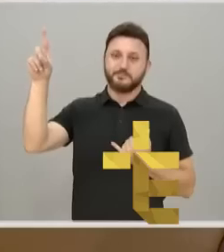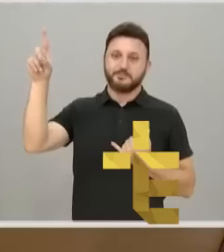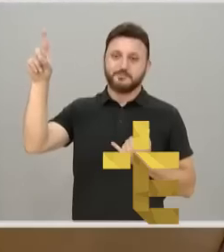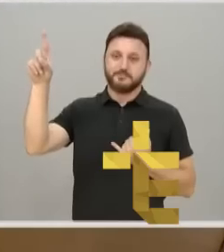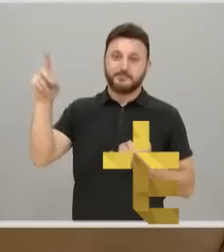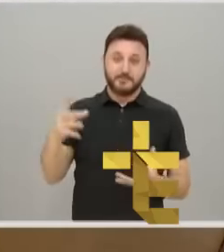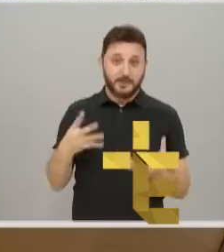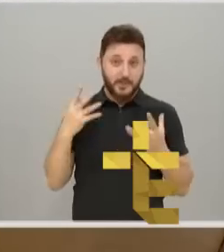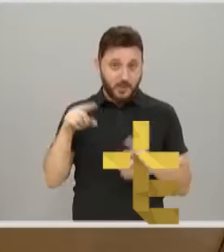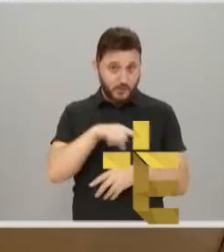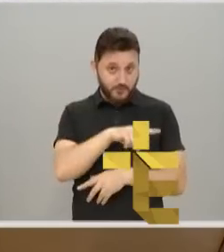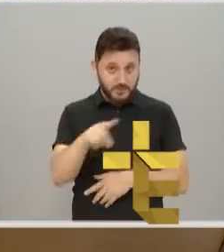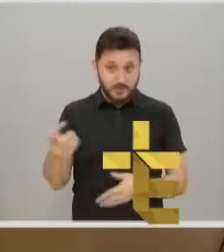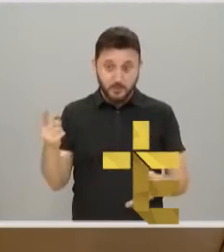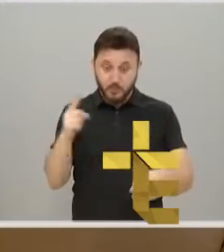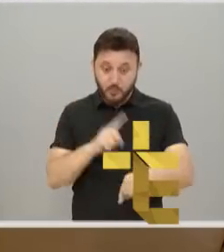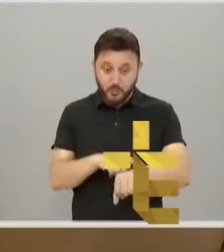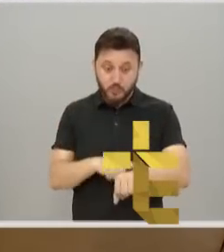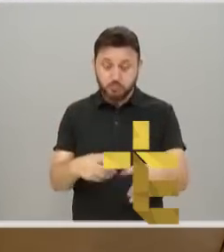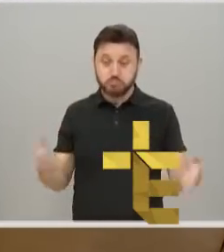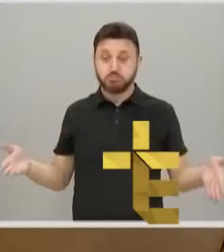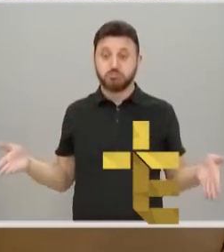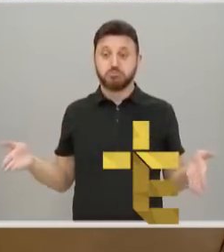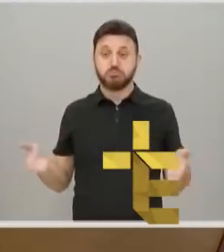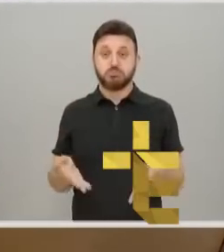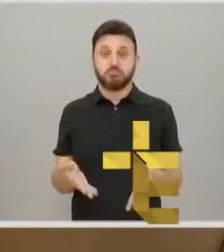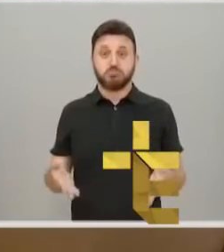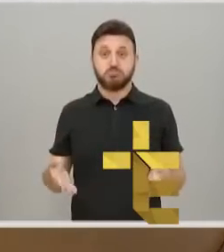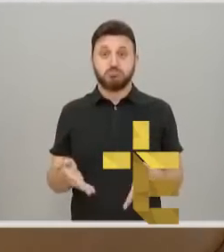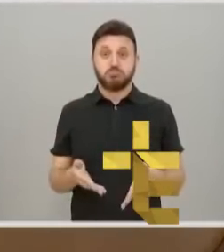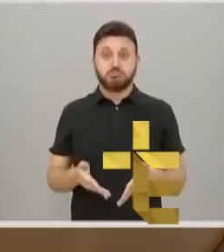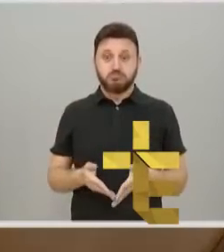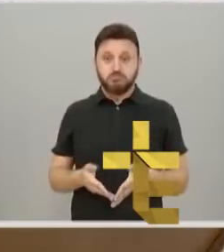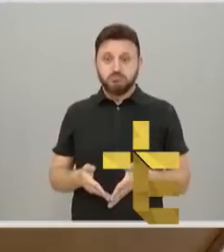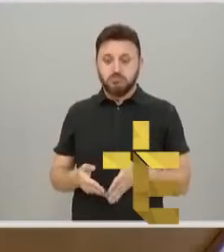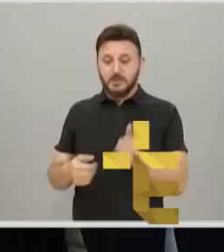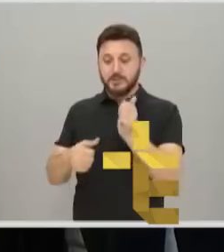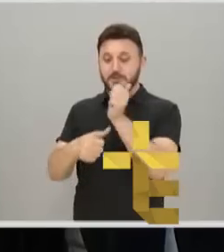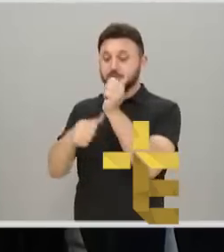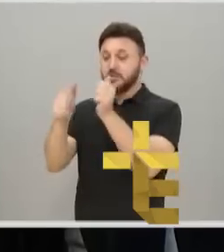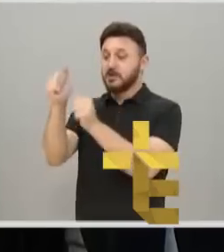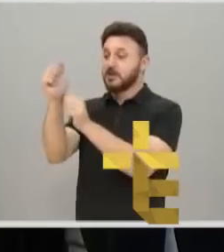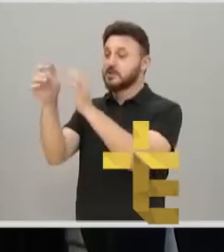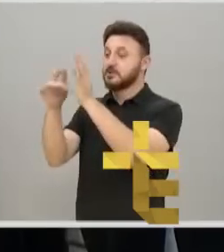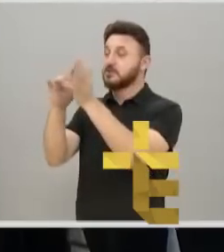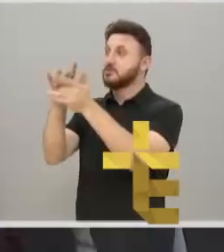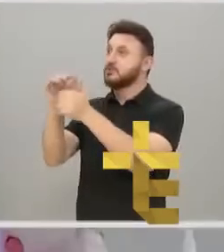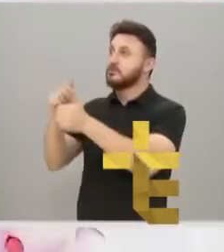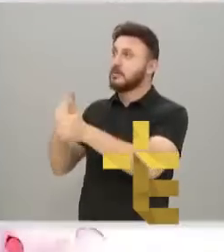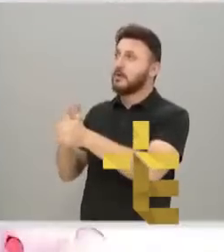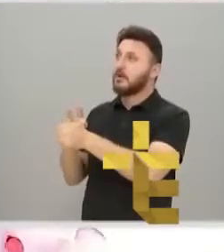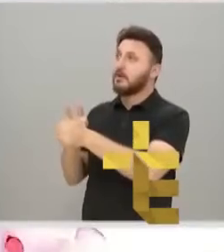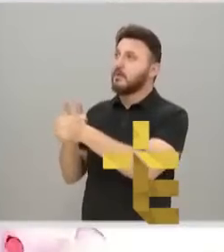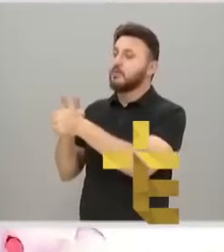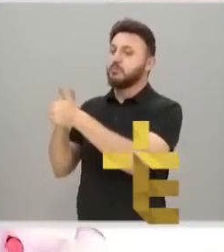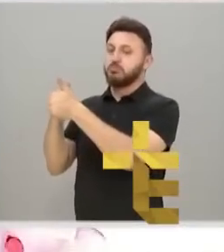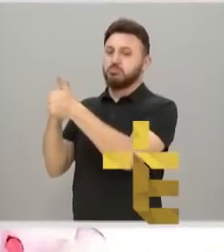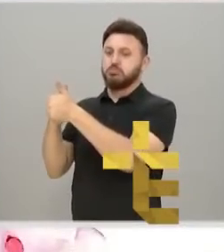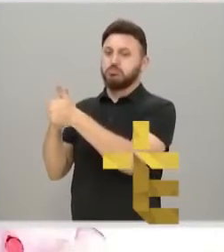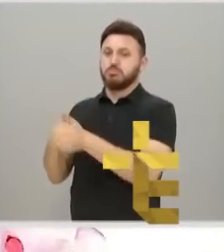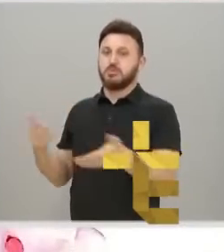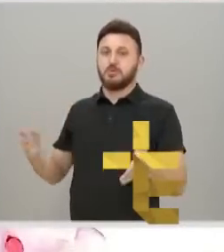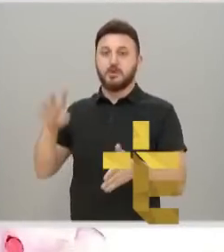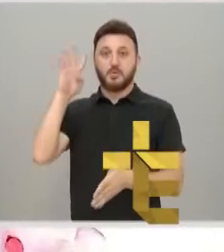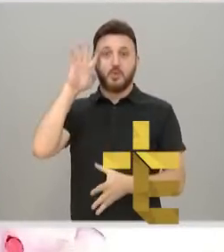Eu quero que você nesse momento se aproxime das santas chagas do Senhor na